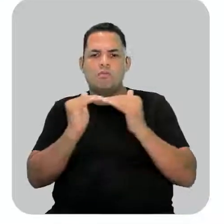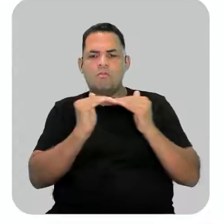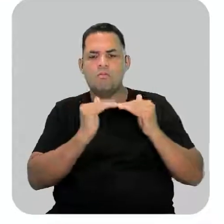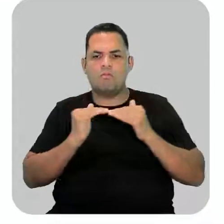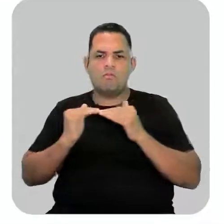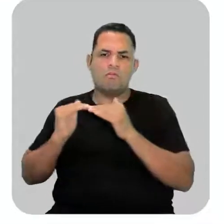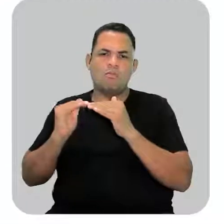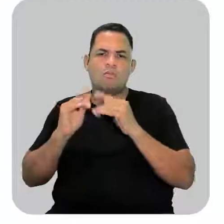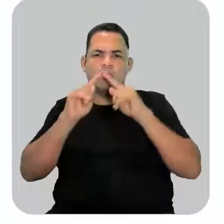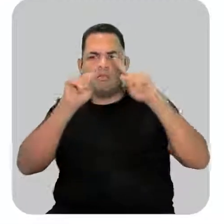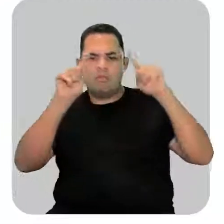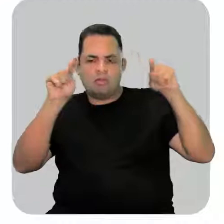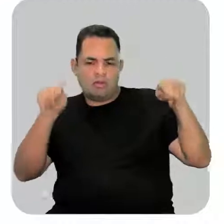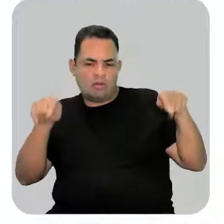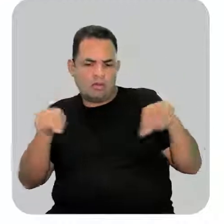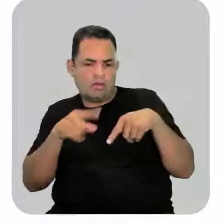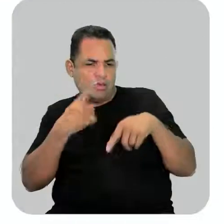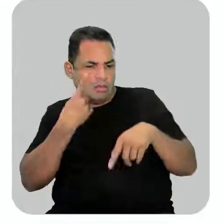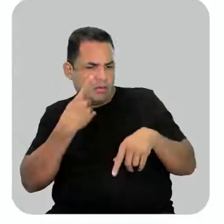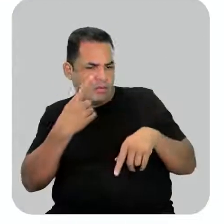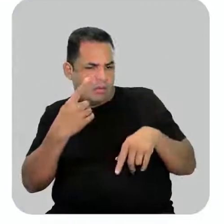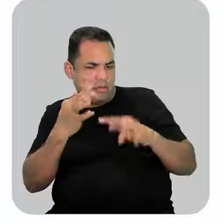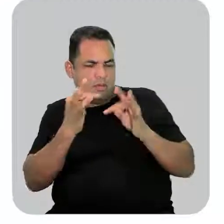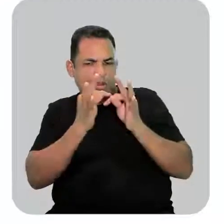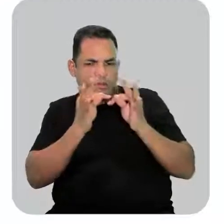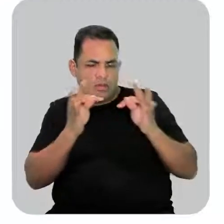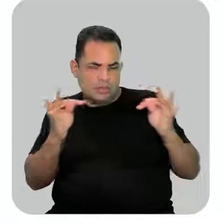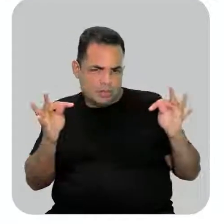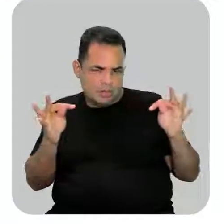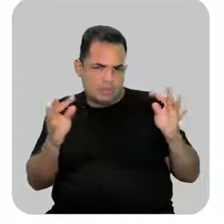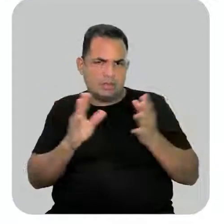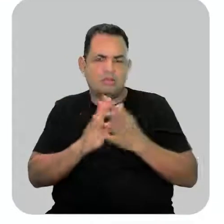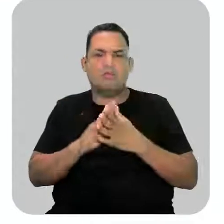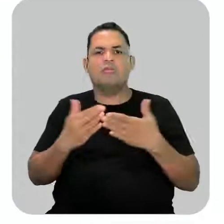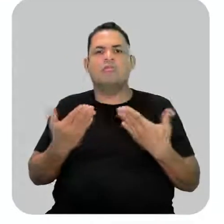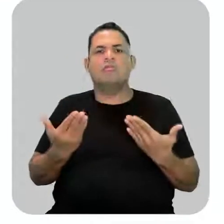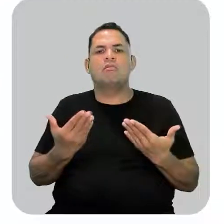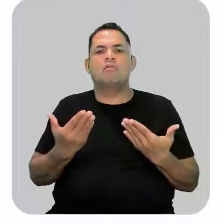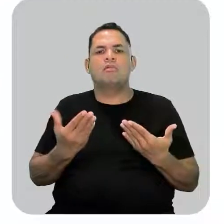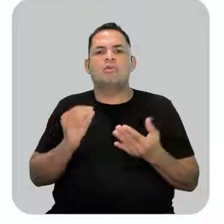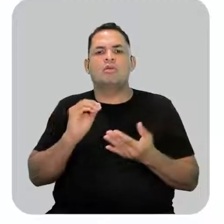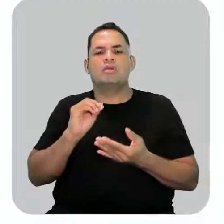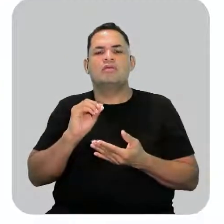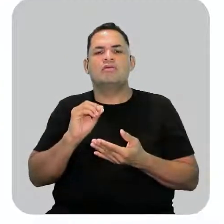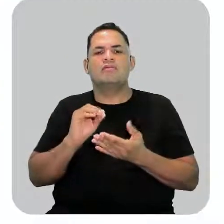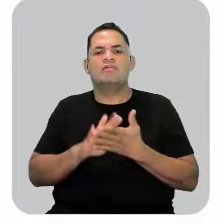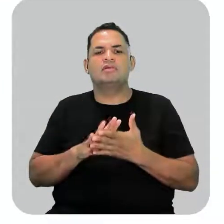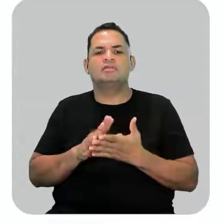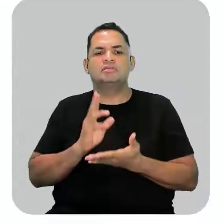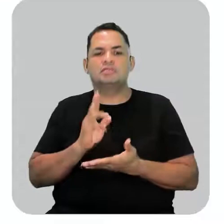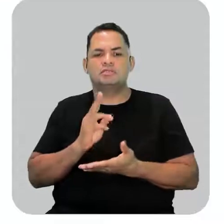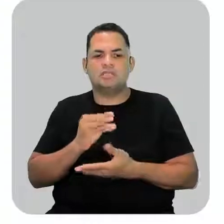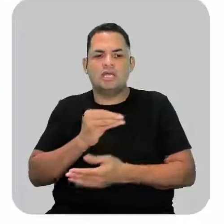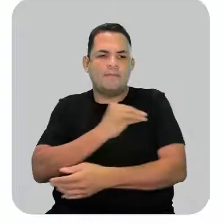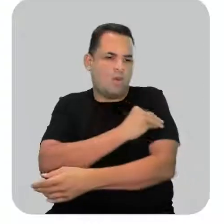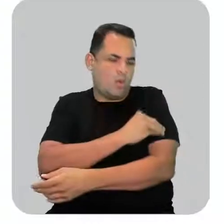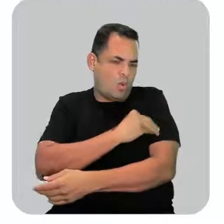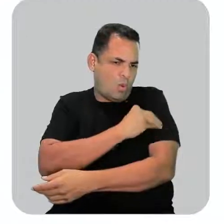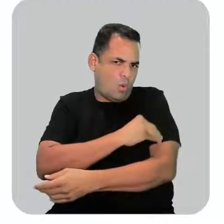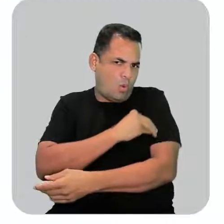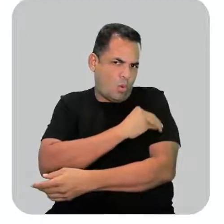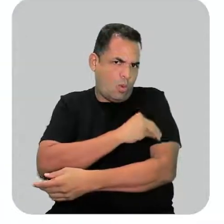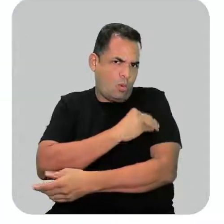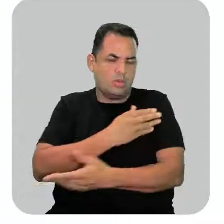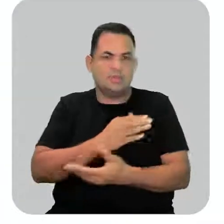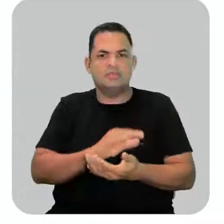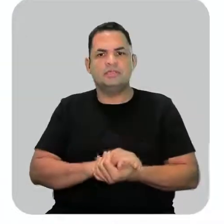é olhar na tabelinha e ver qual é. O que vai mudar agora que vai ficar fixo só nos álcools? A terminação. Então, vamos lá para